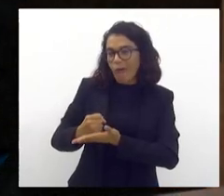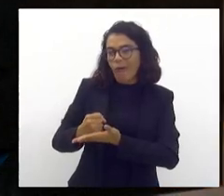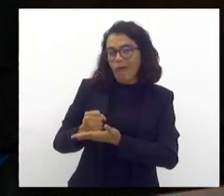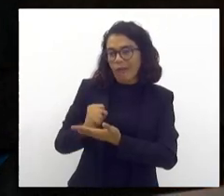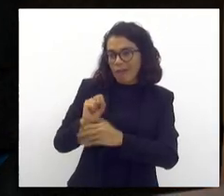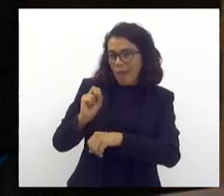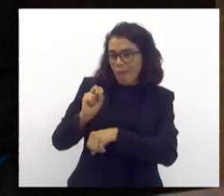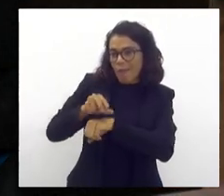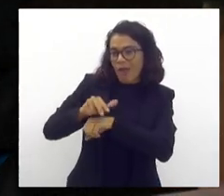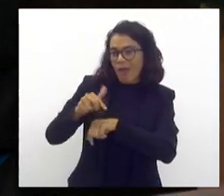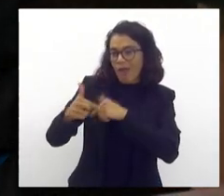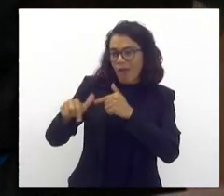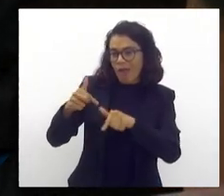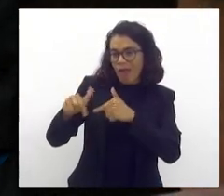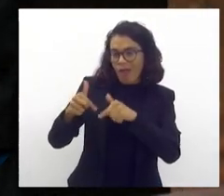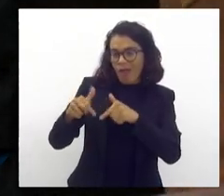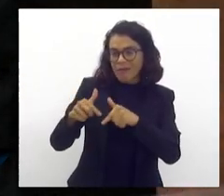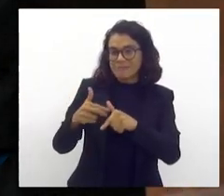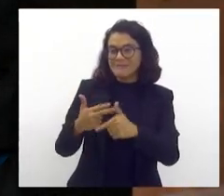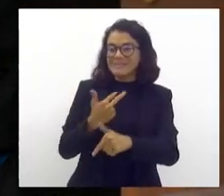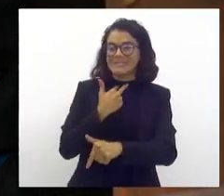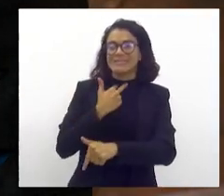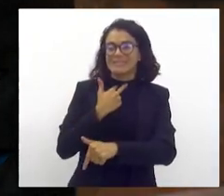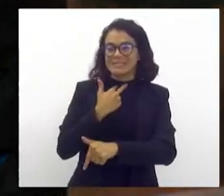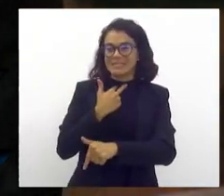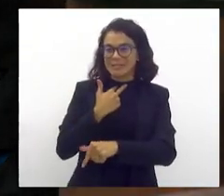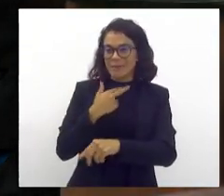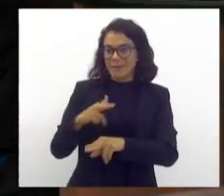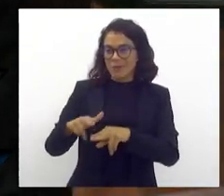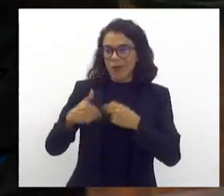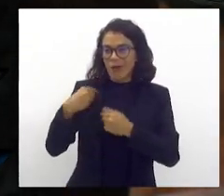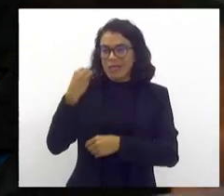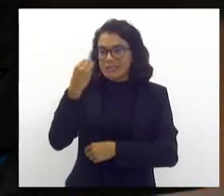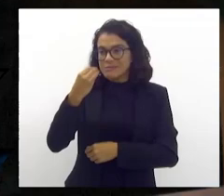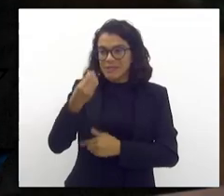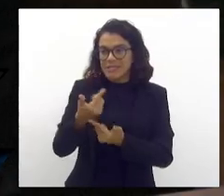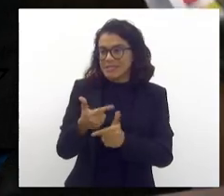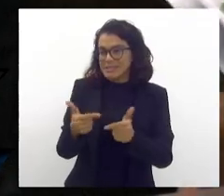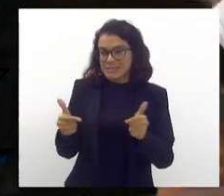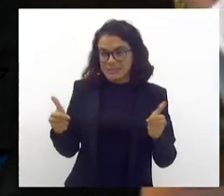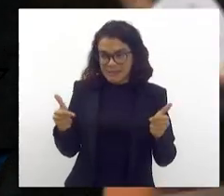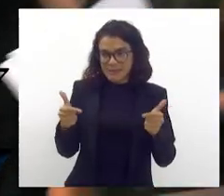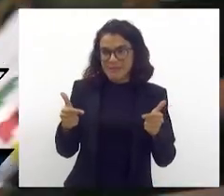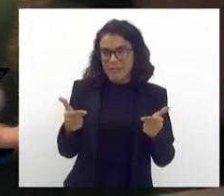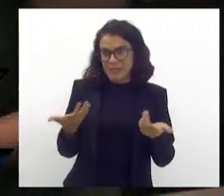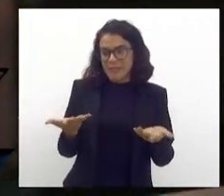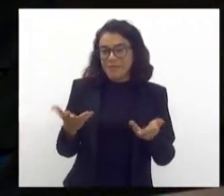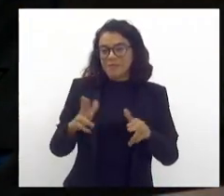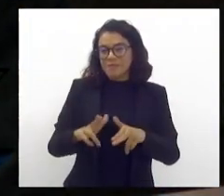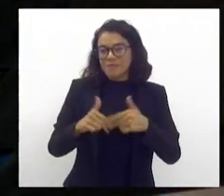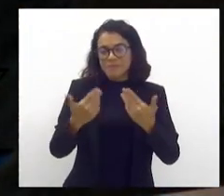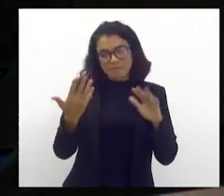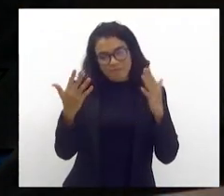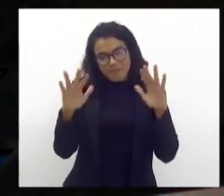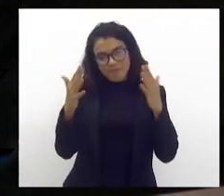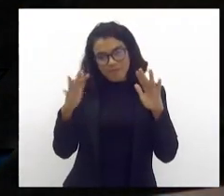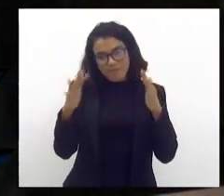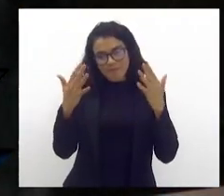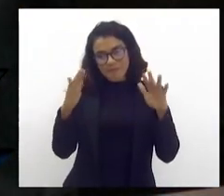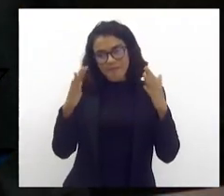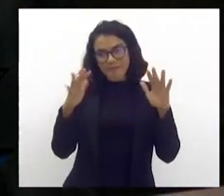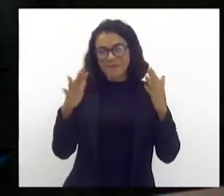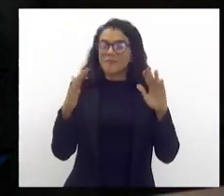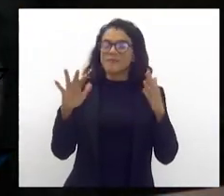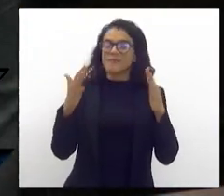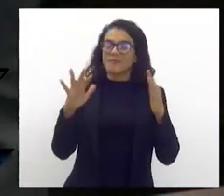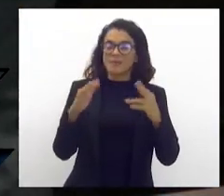se habilitar uma vaga de trabalho, tem dificuldades por causa de experiência. Então, parabenizar demais essa